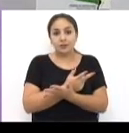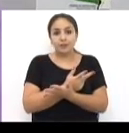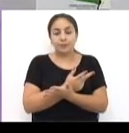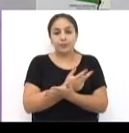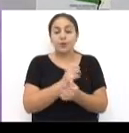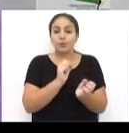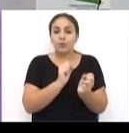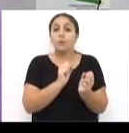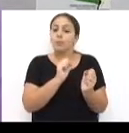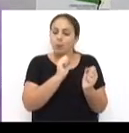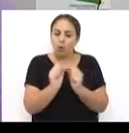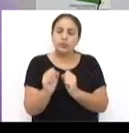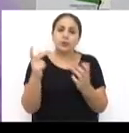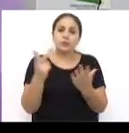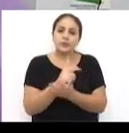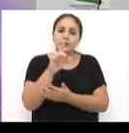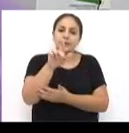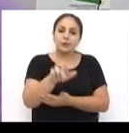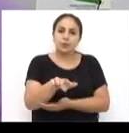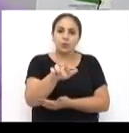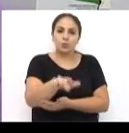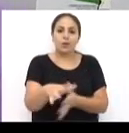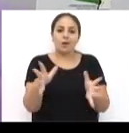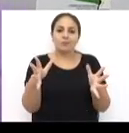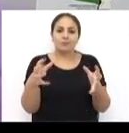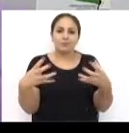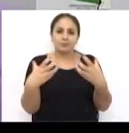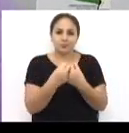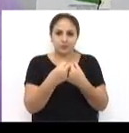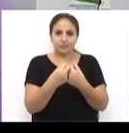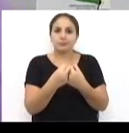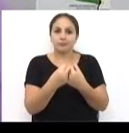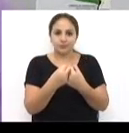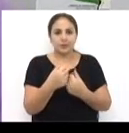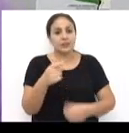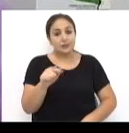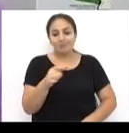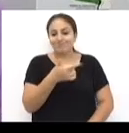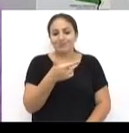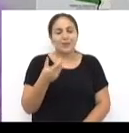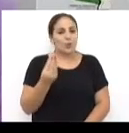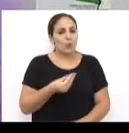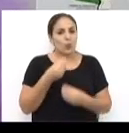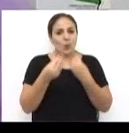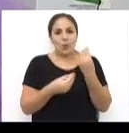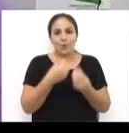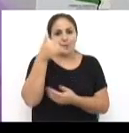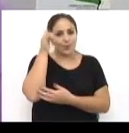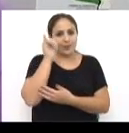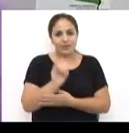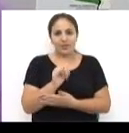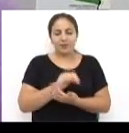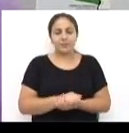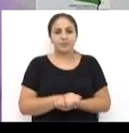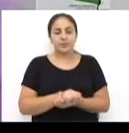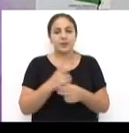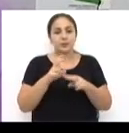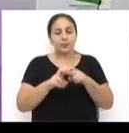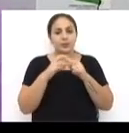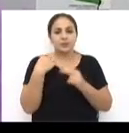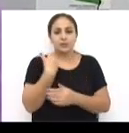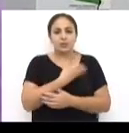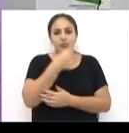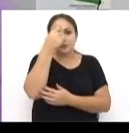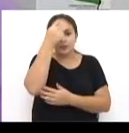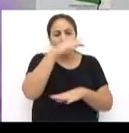casos, vai acontecer alguns acidentes. Isso a gente não tem como não prever. Então essa é a nossa